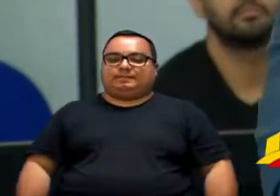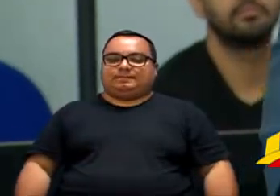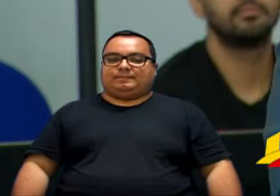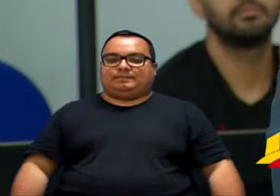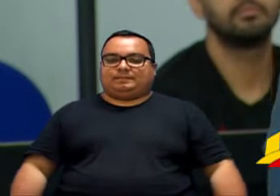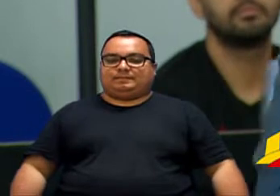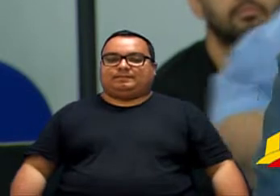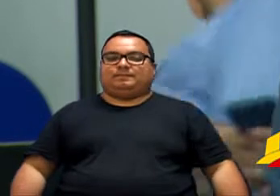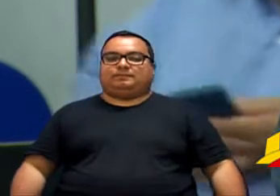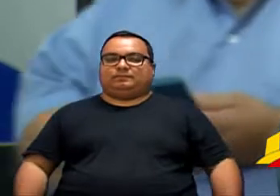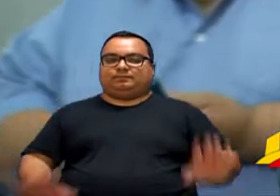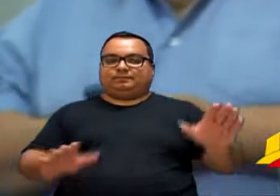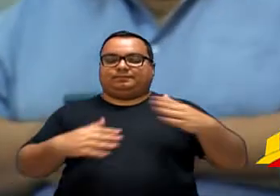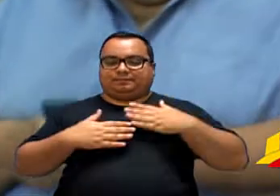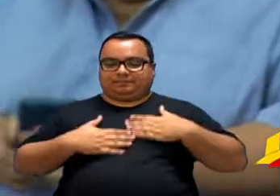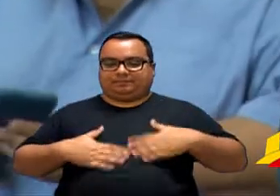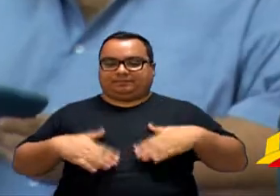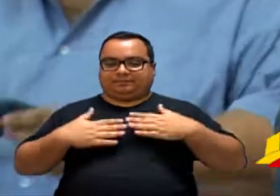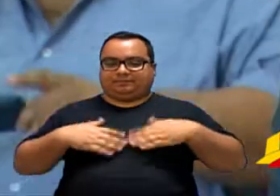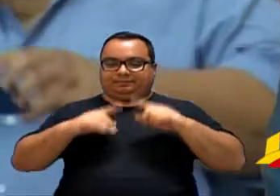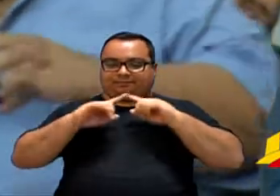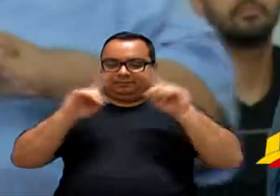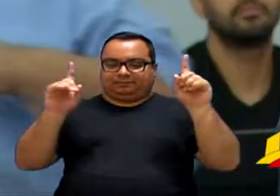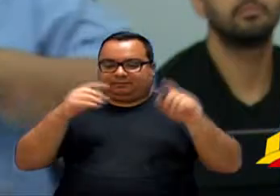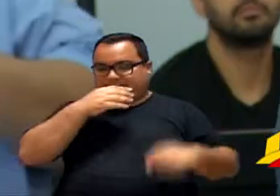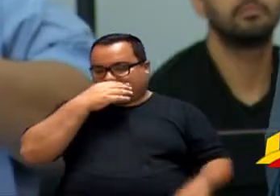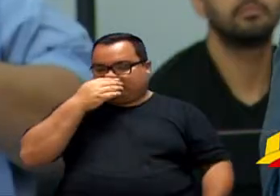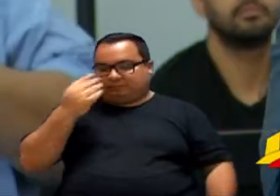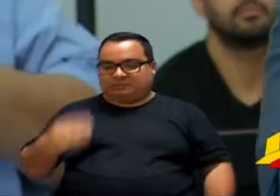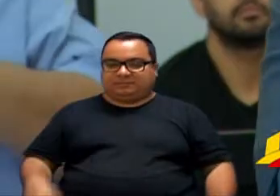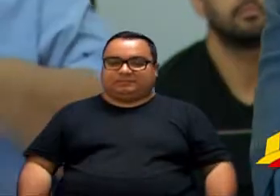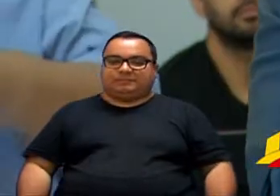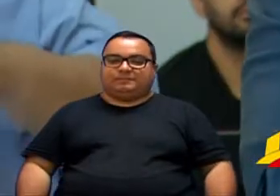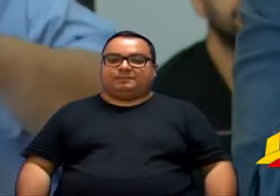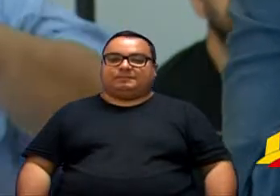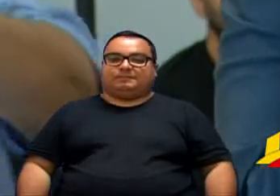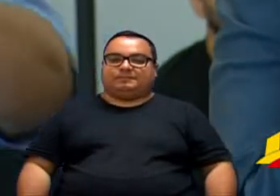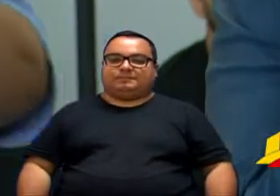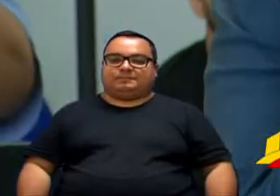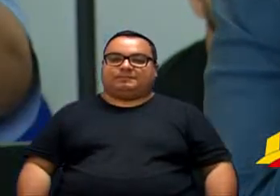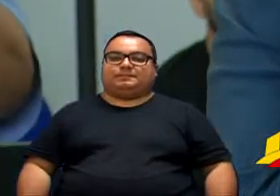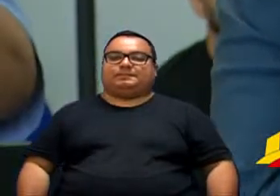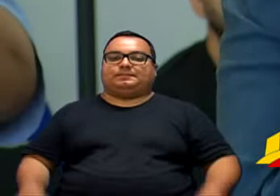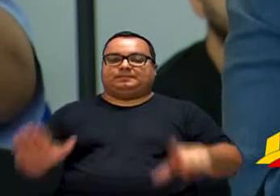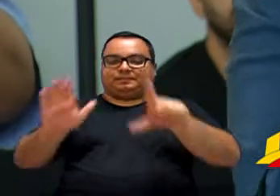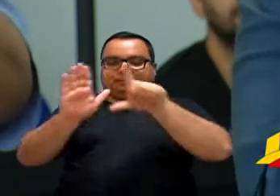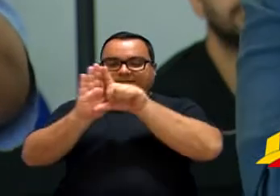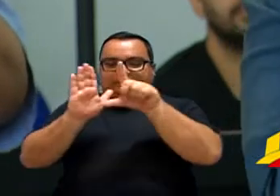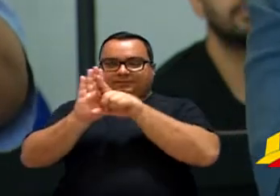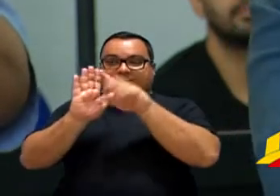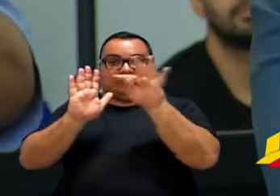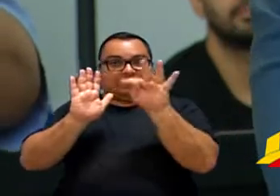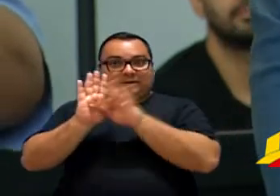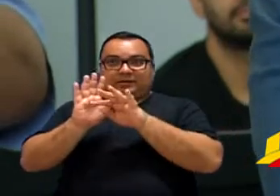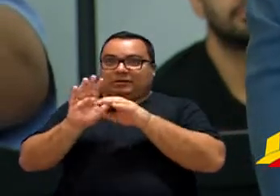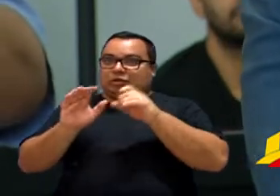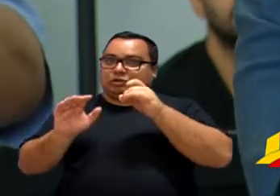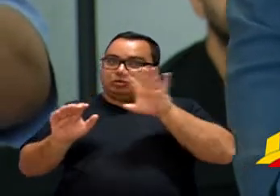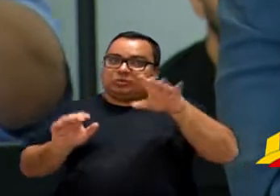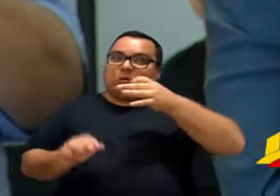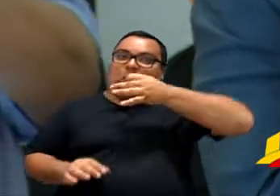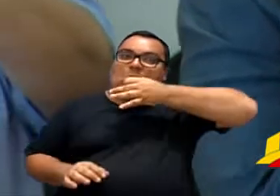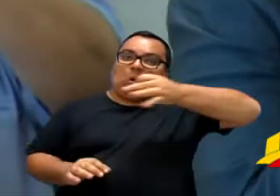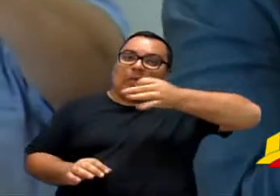calma aí vereador não estou agredindo o parecer tem que ser meramente técnico não pode ser